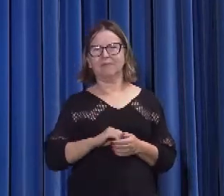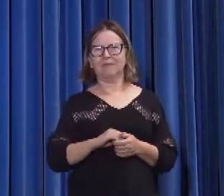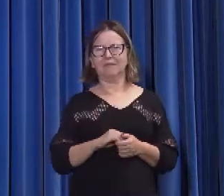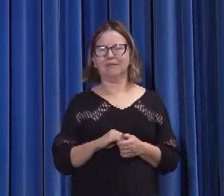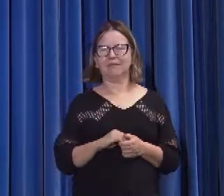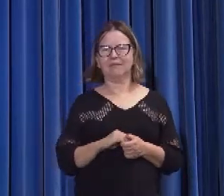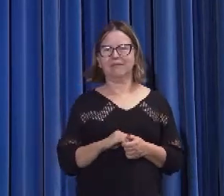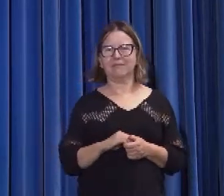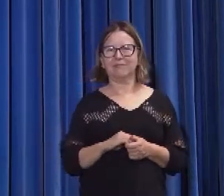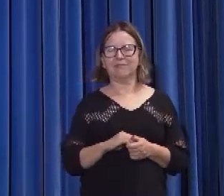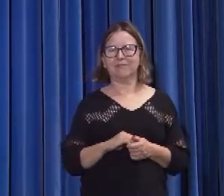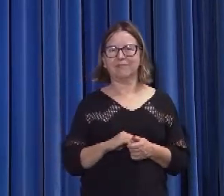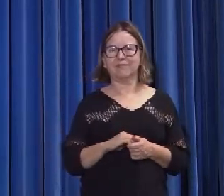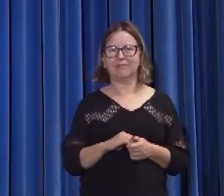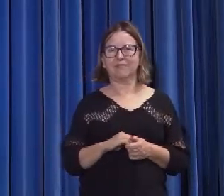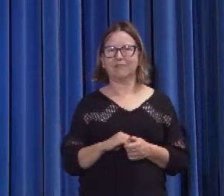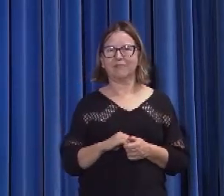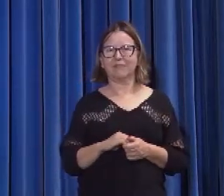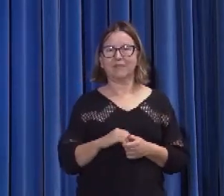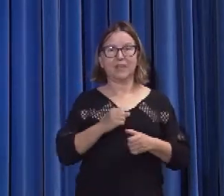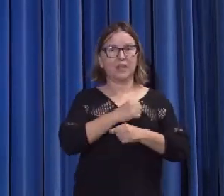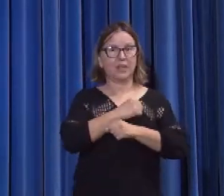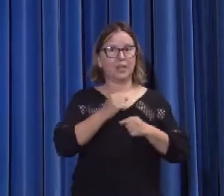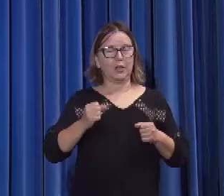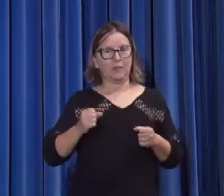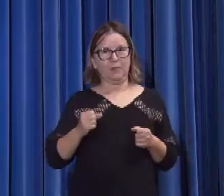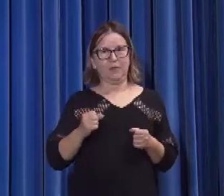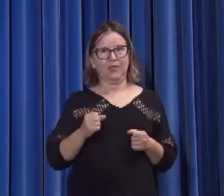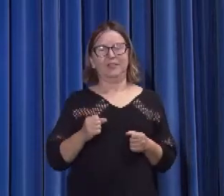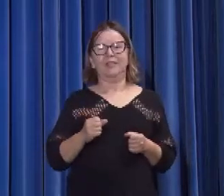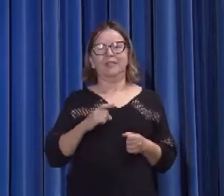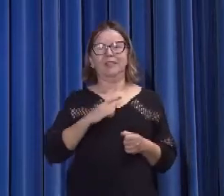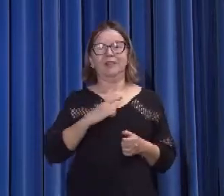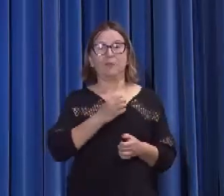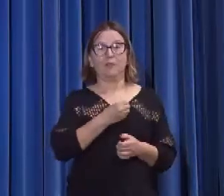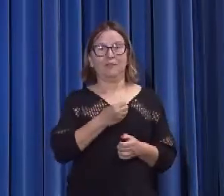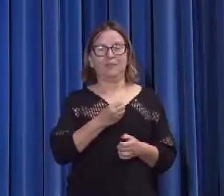Nós não vamos amadurecer assim.